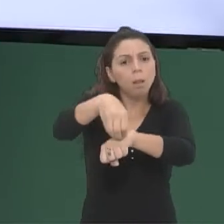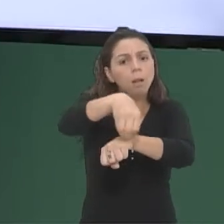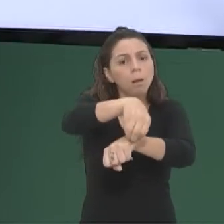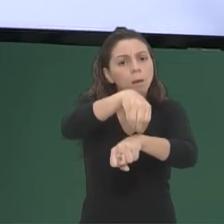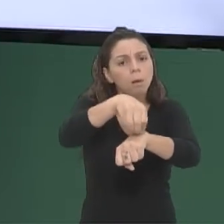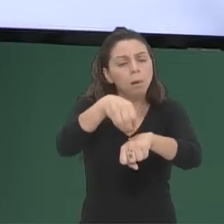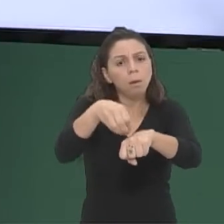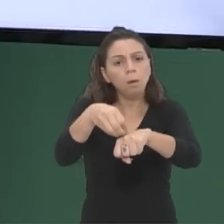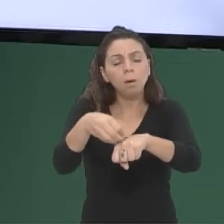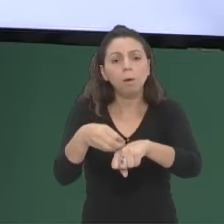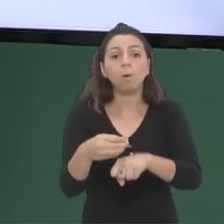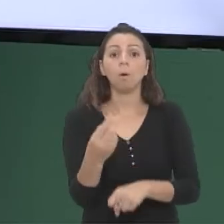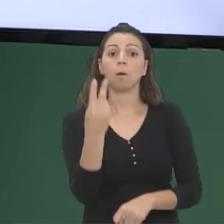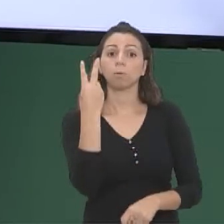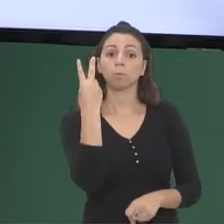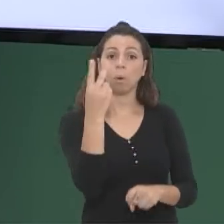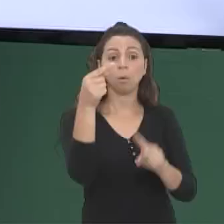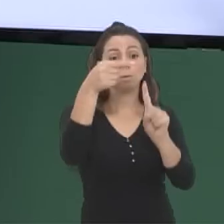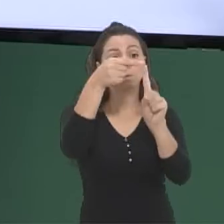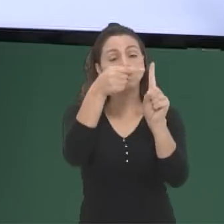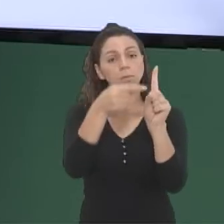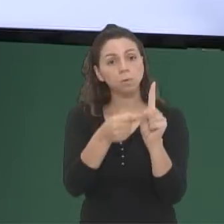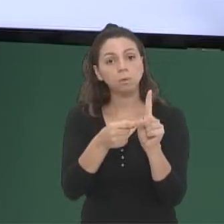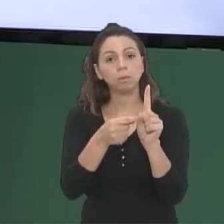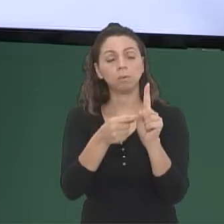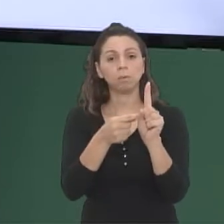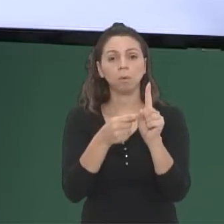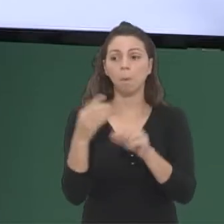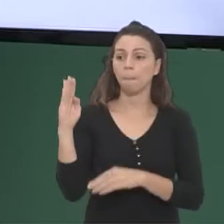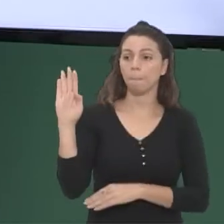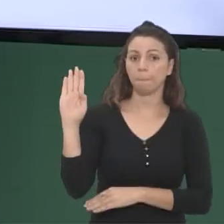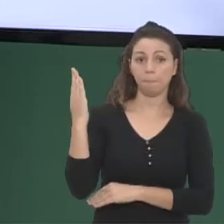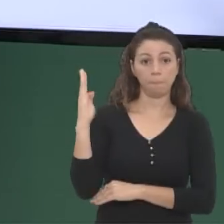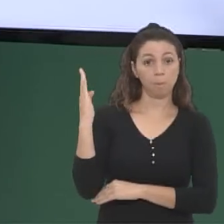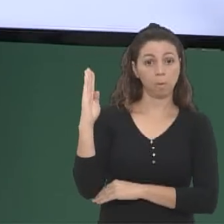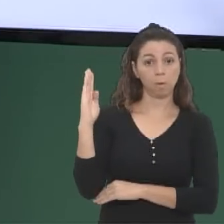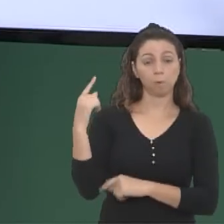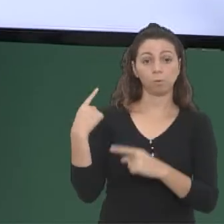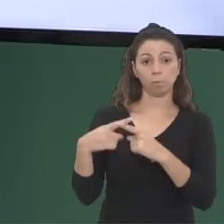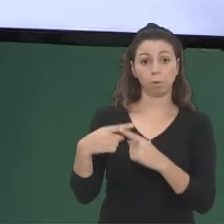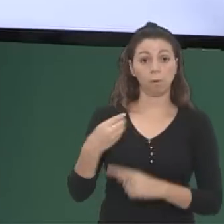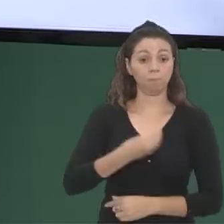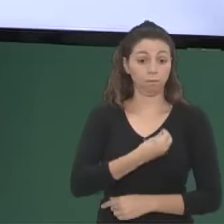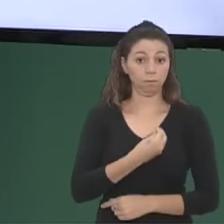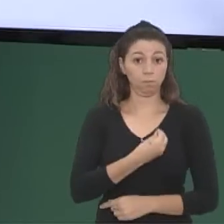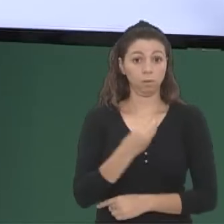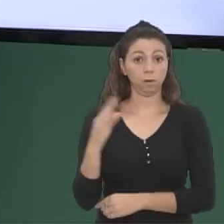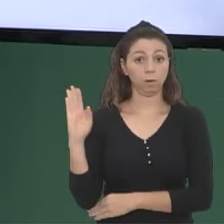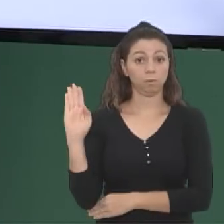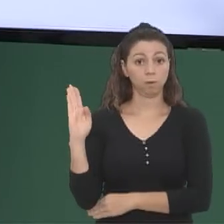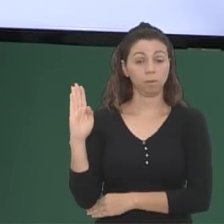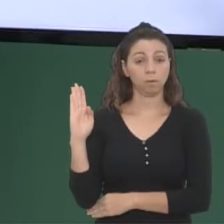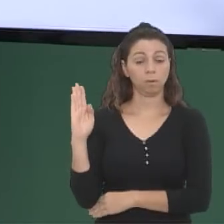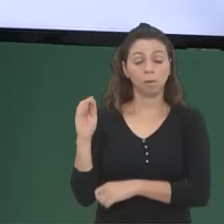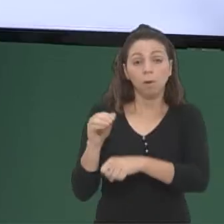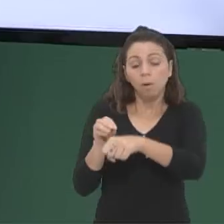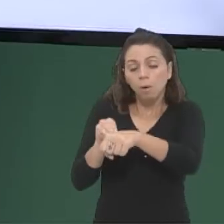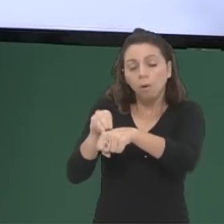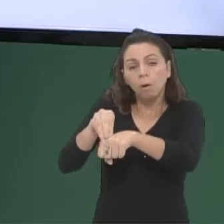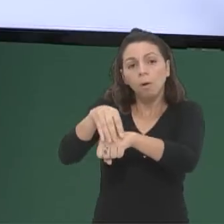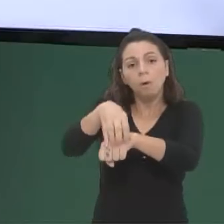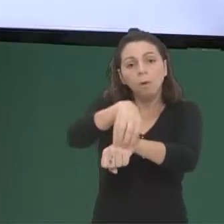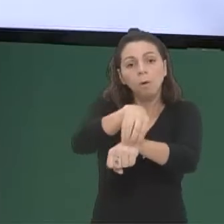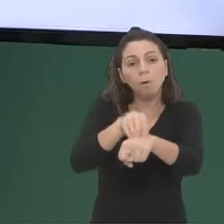causa dois tipos de intemperismo. Biológico, porque ele é um ser vivo, mas porque ele libera uma substância química,